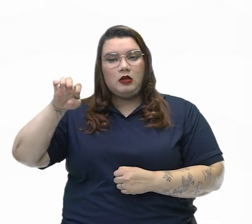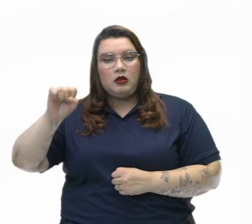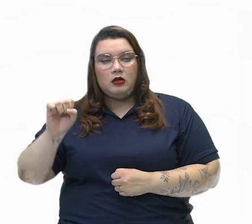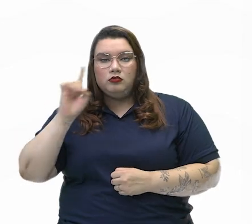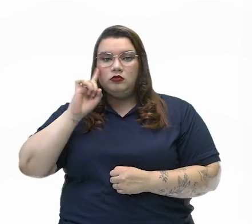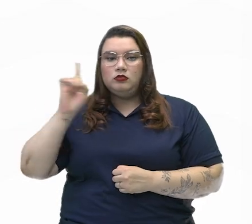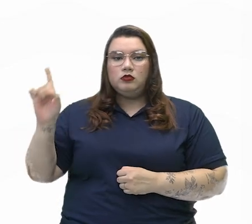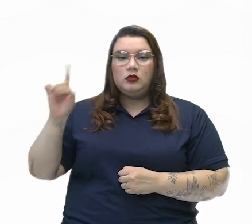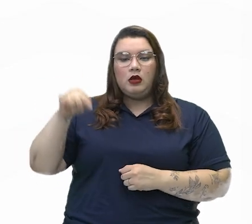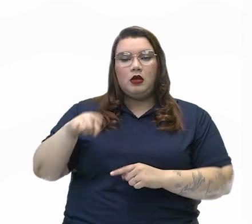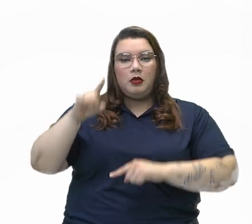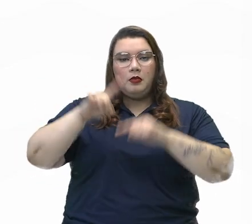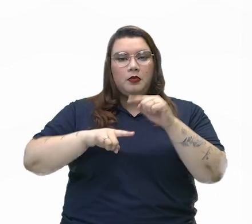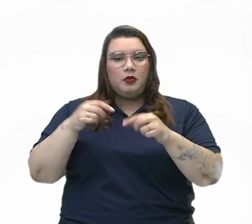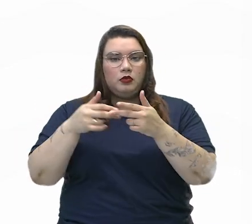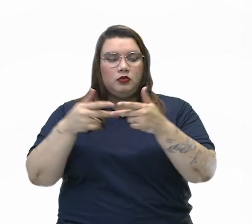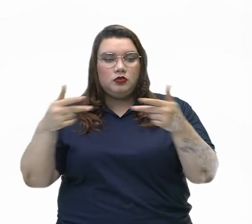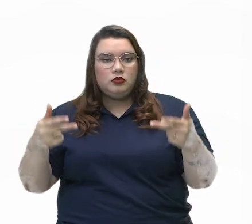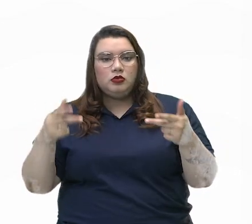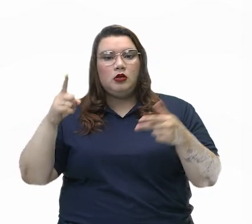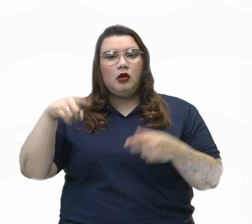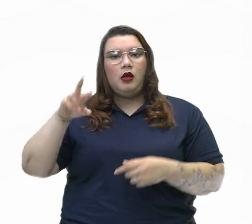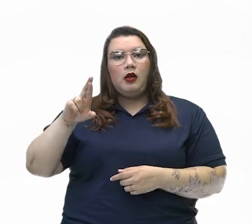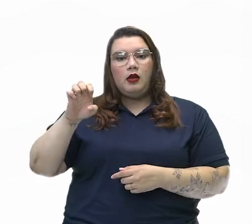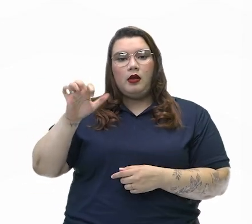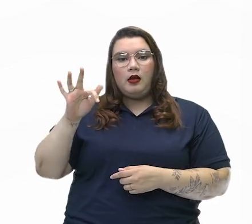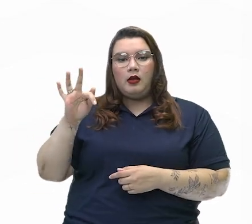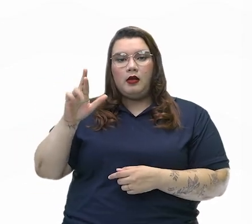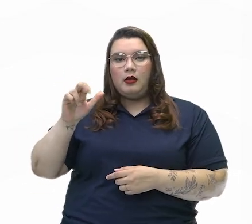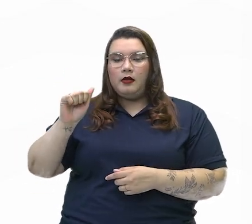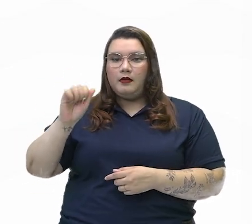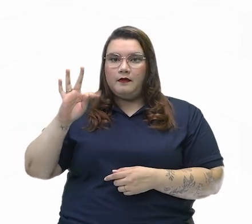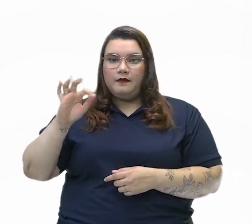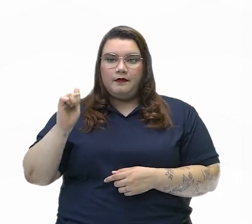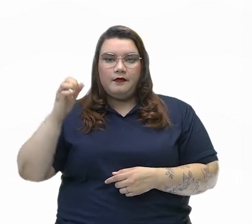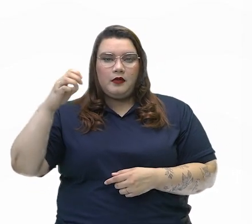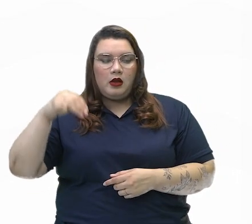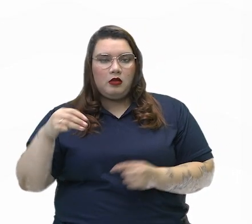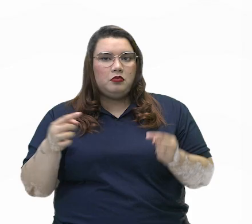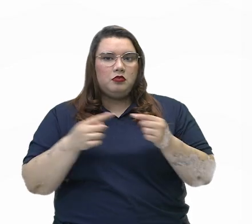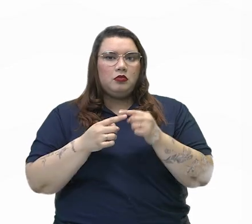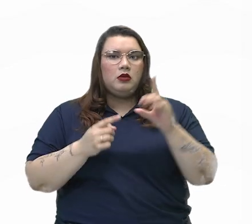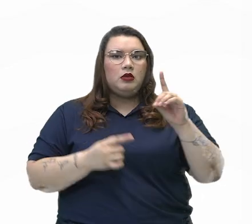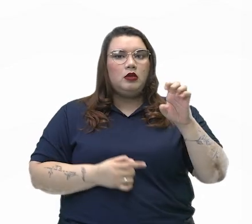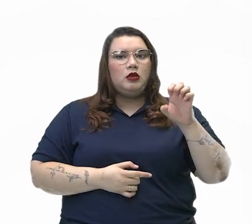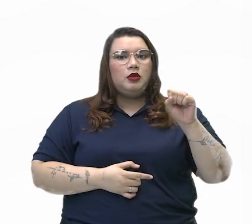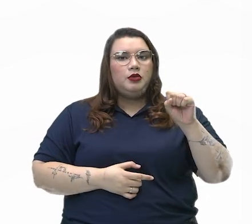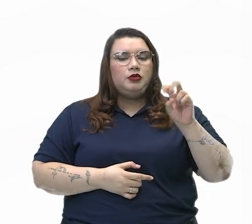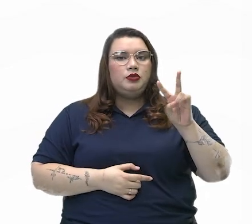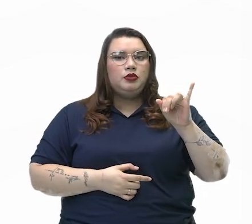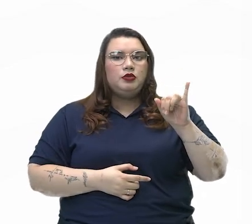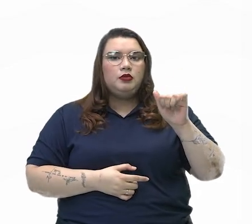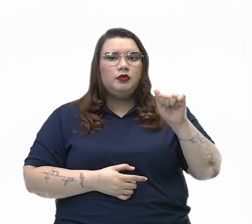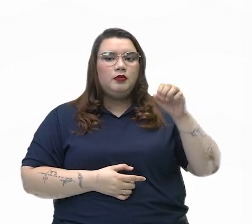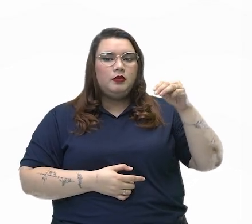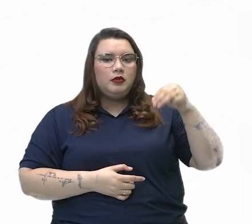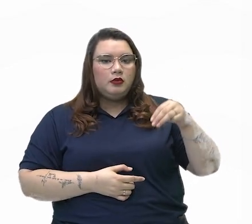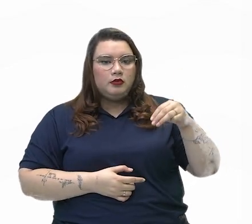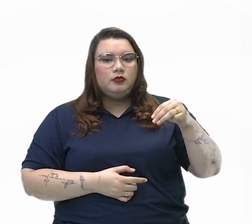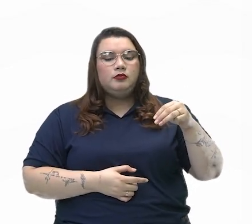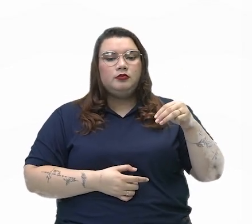dispositivos que refratam, desviam, né? Porque na refração ocorre um desvio da luz.